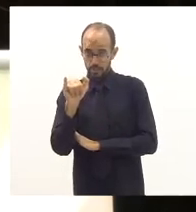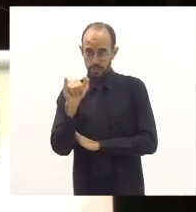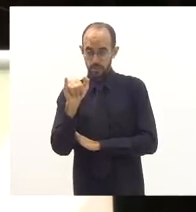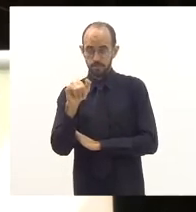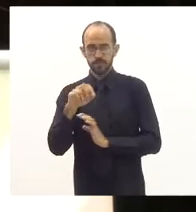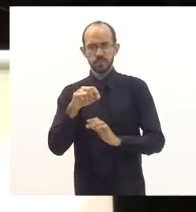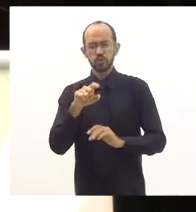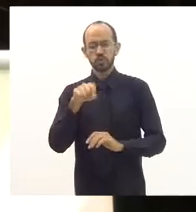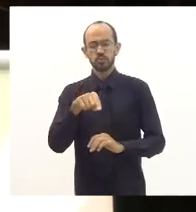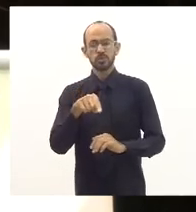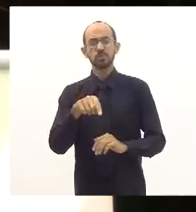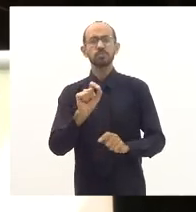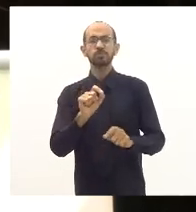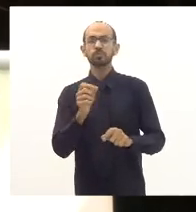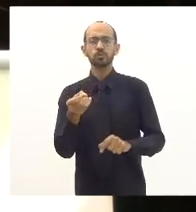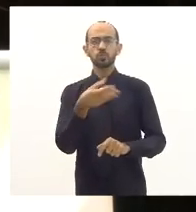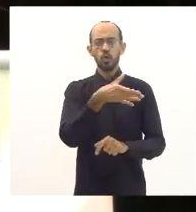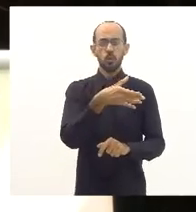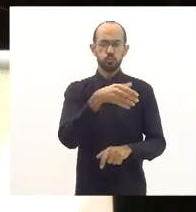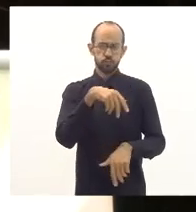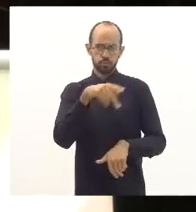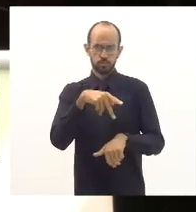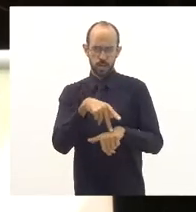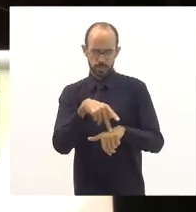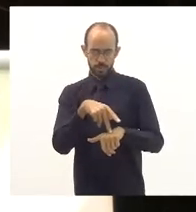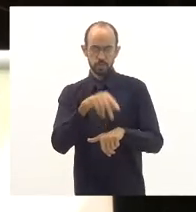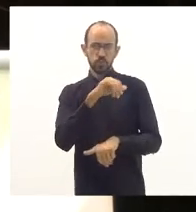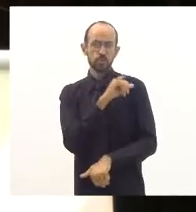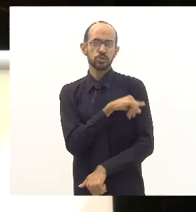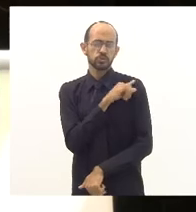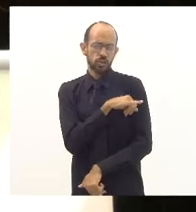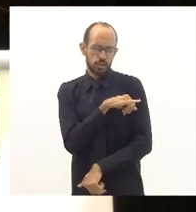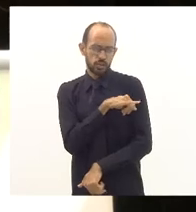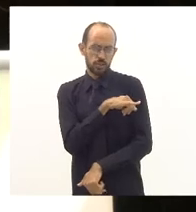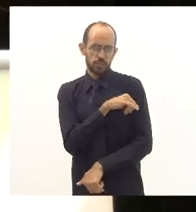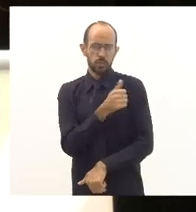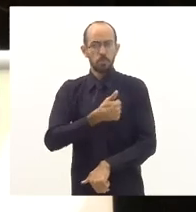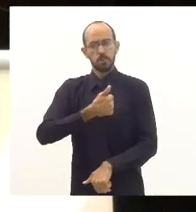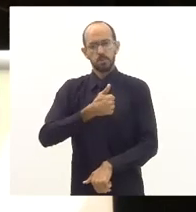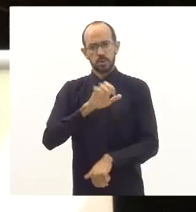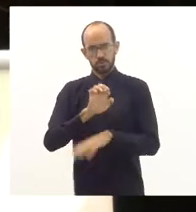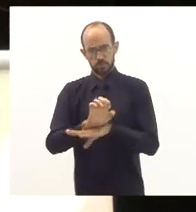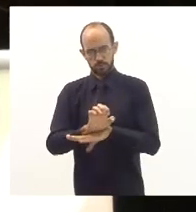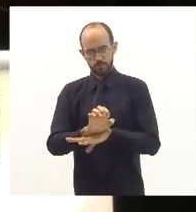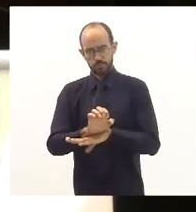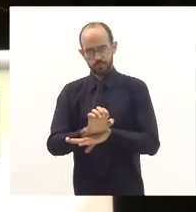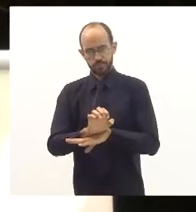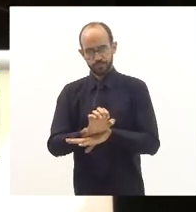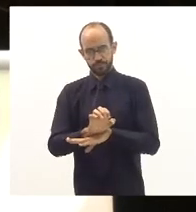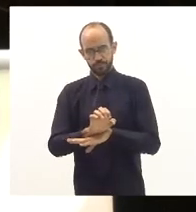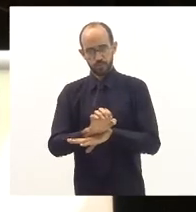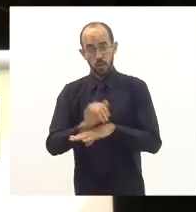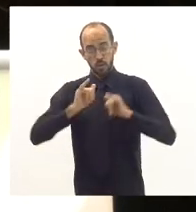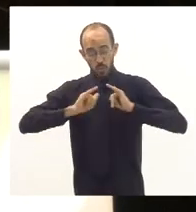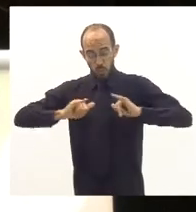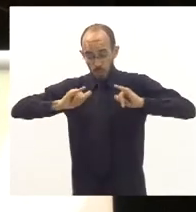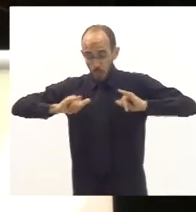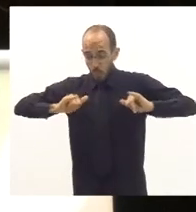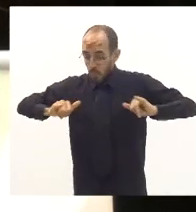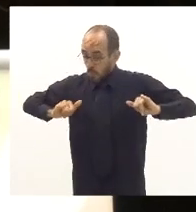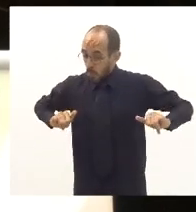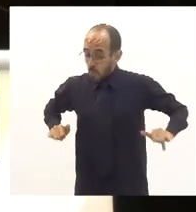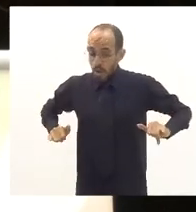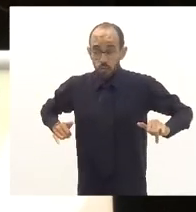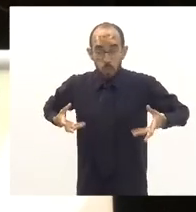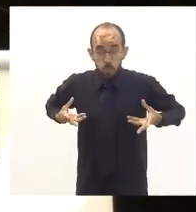coisa inédita no país, e o Rio de Janeiro saiu à frente com isso. A repercussão foi tanta que não parou de